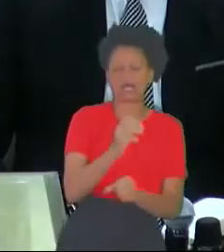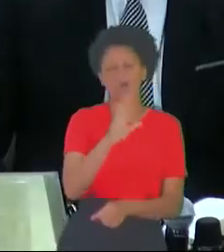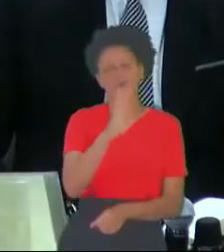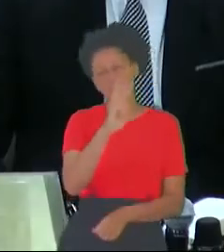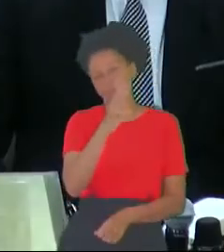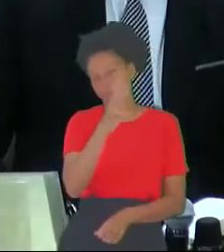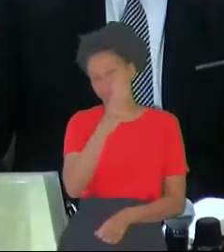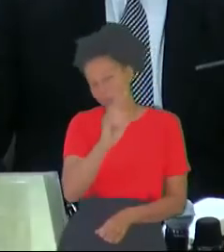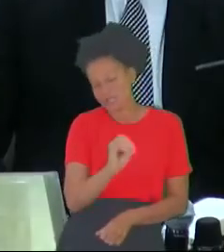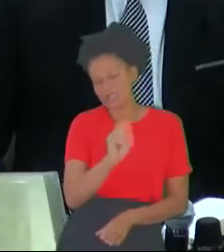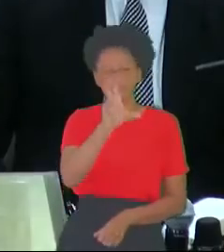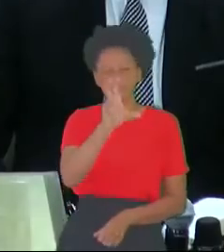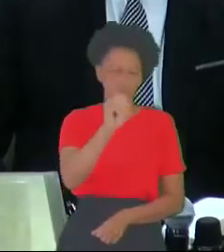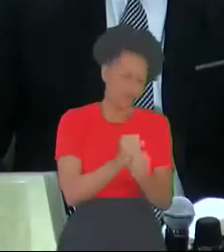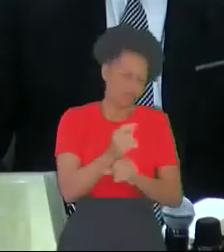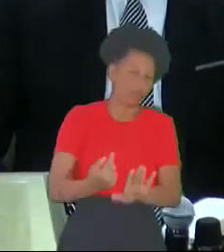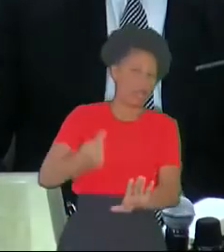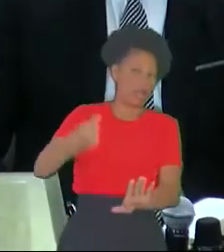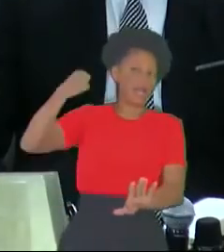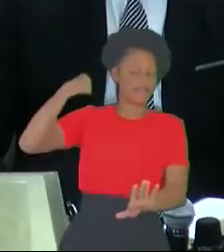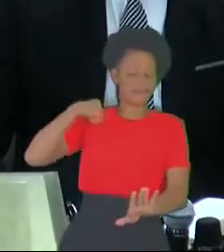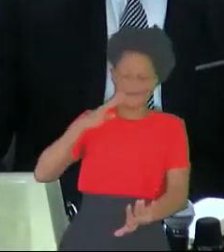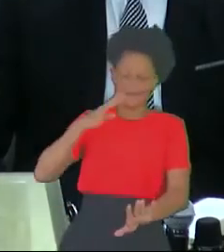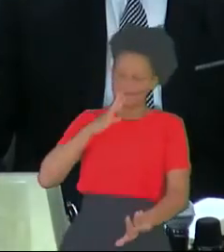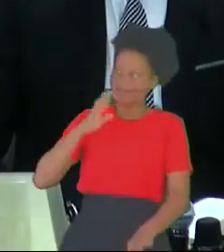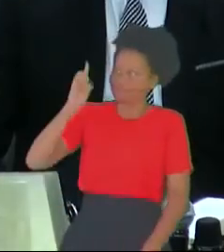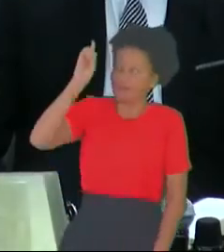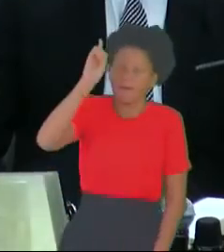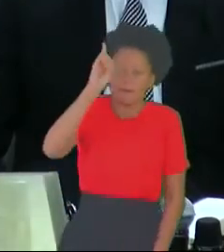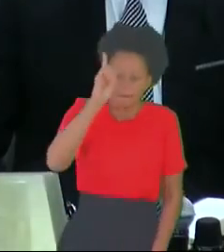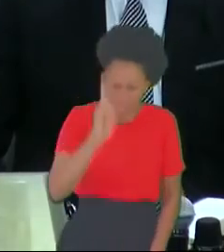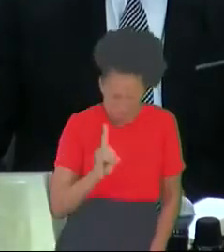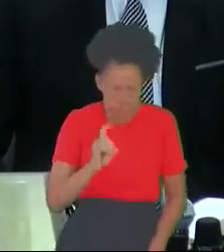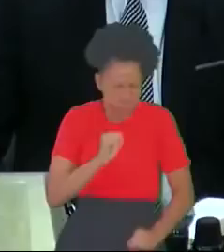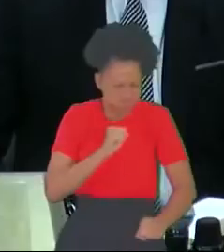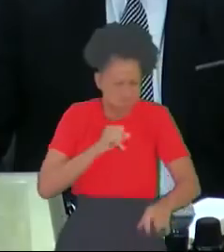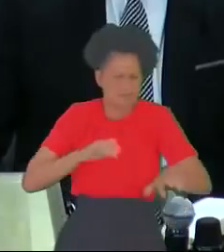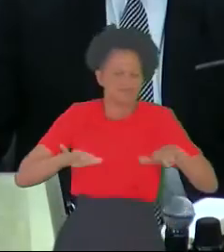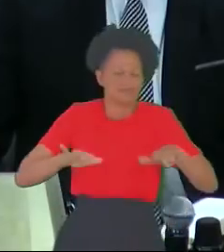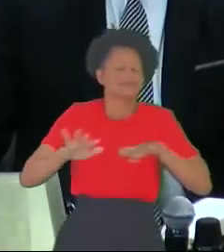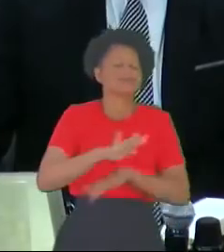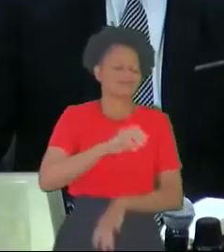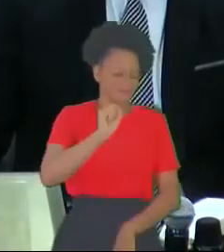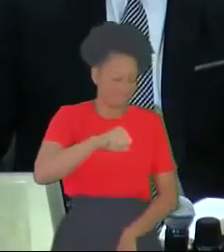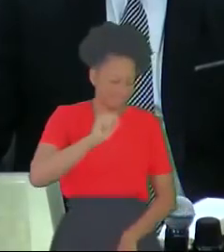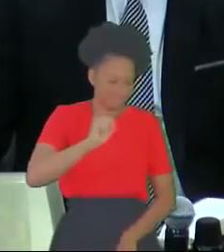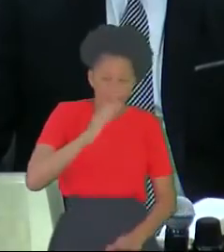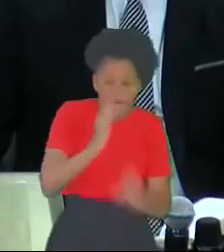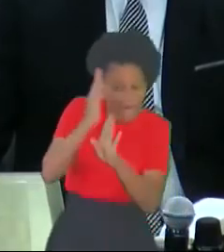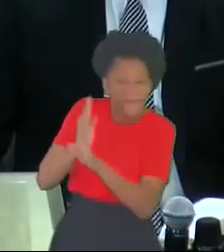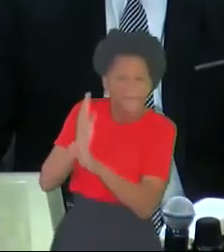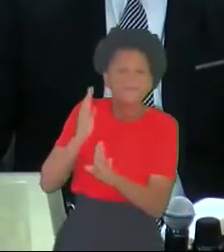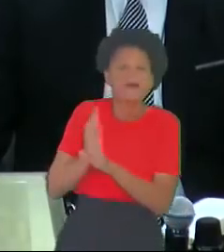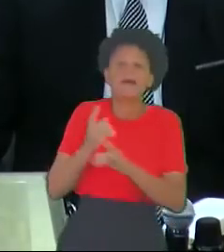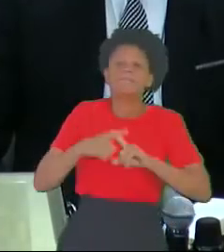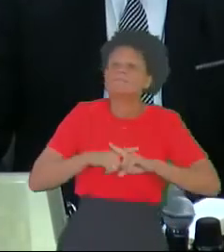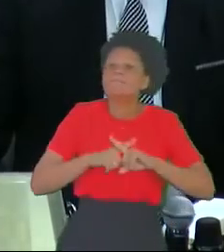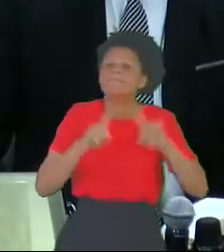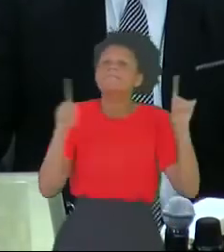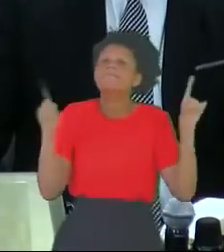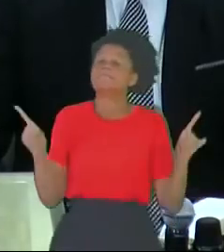as visitas de Deus. O Senhor tem nos visitado. Mas nós queremos visitas